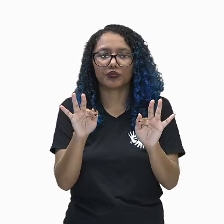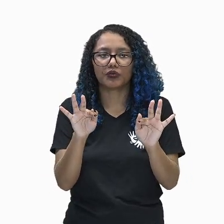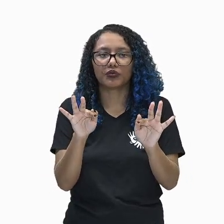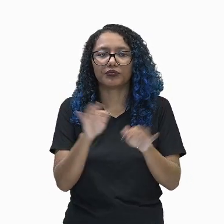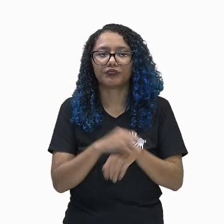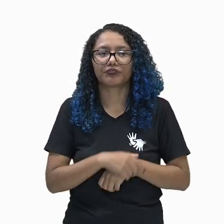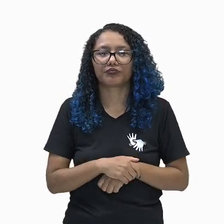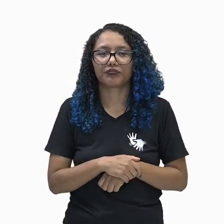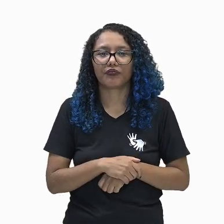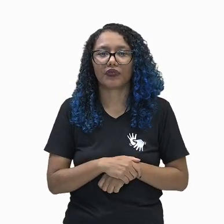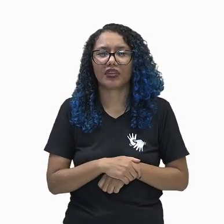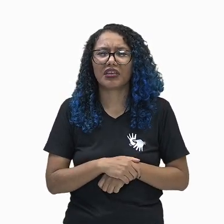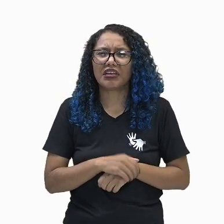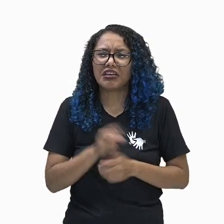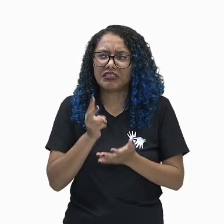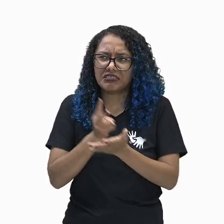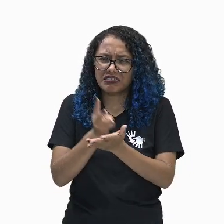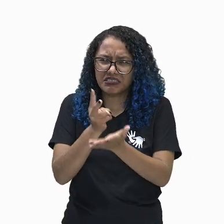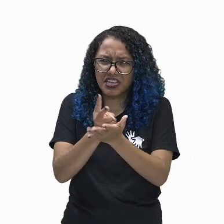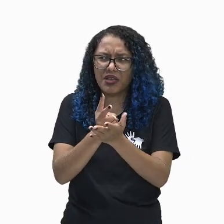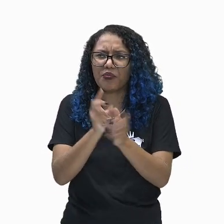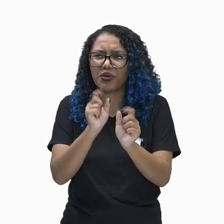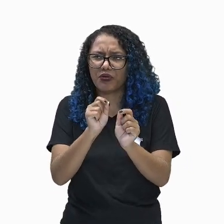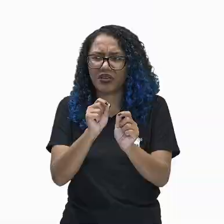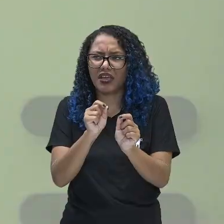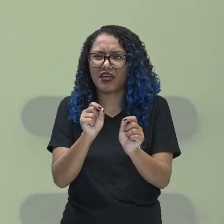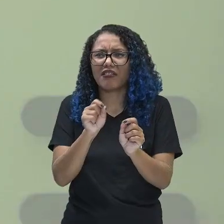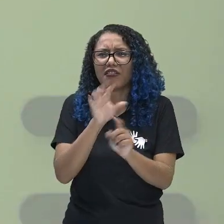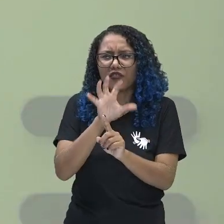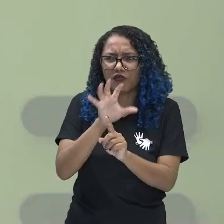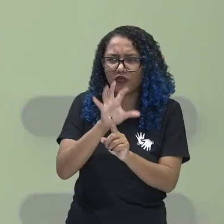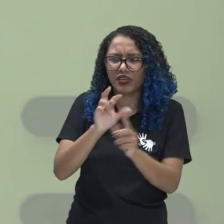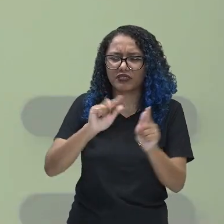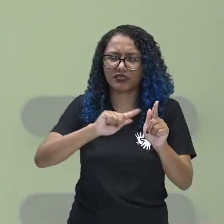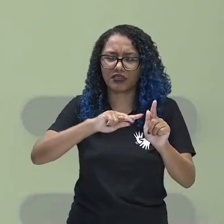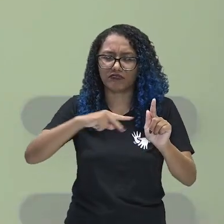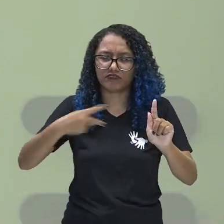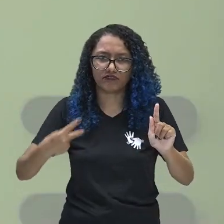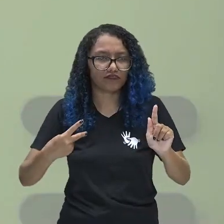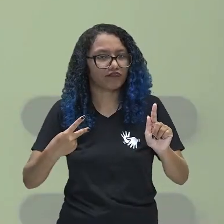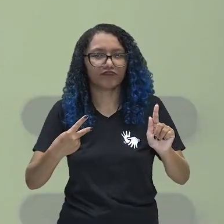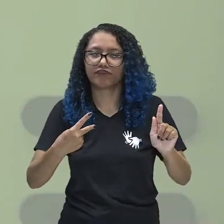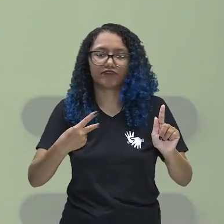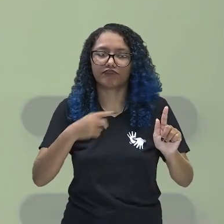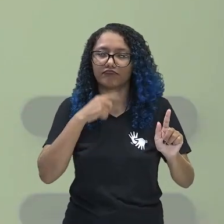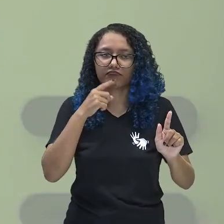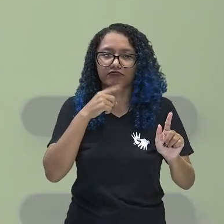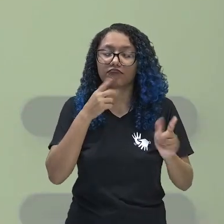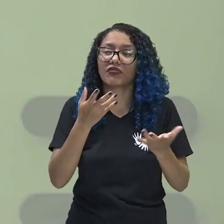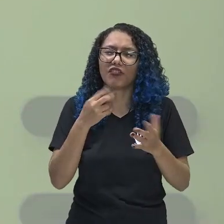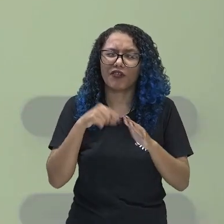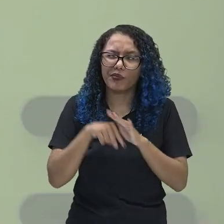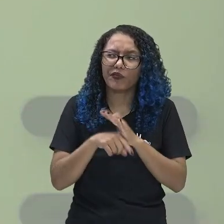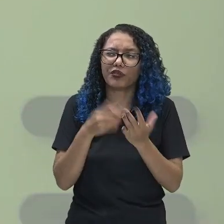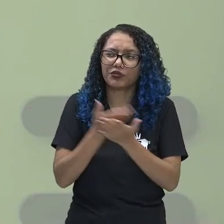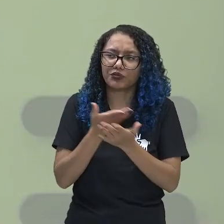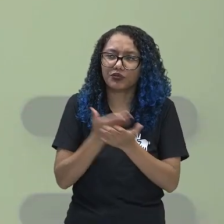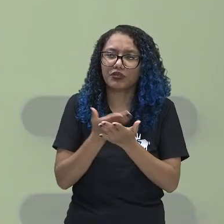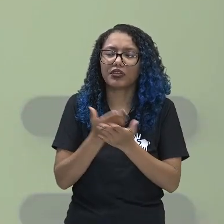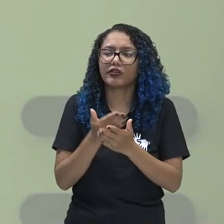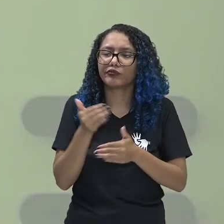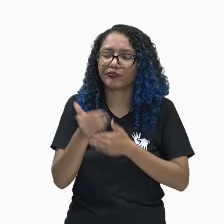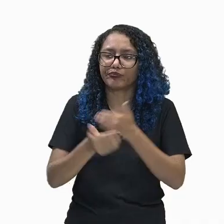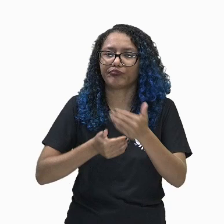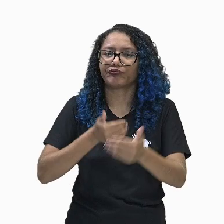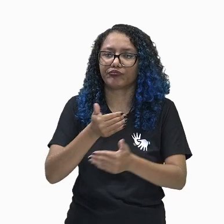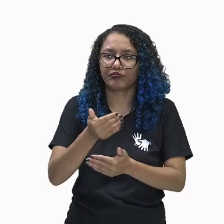reflexo direto do genótipo. A gente vai aprofundando mais esses conceitos à medida que nós vamos dando um passo a mais aqui na nossa